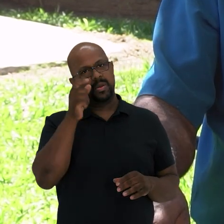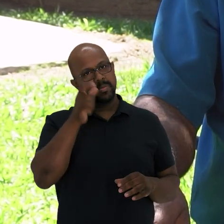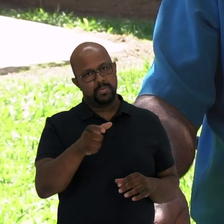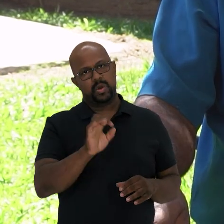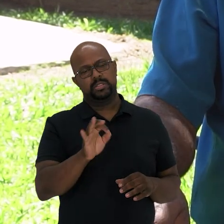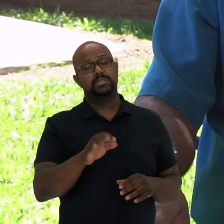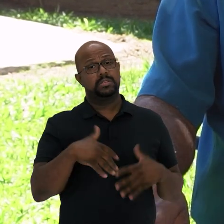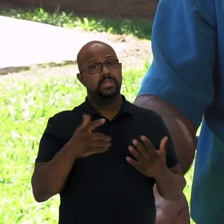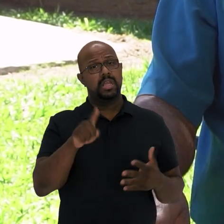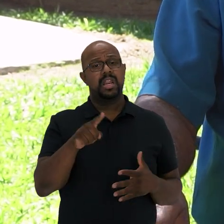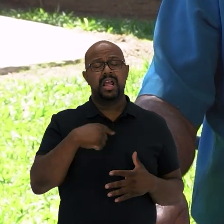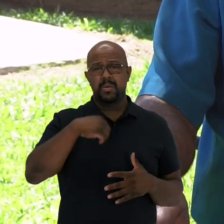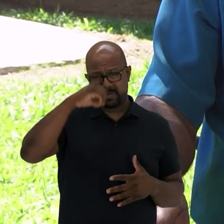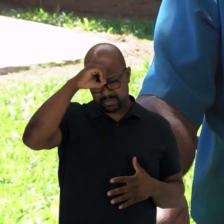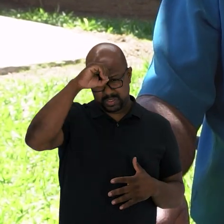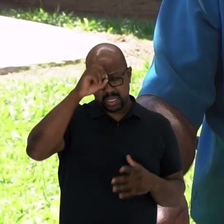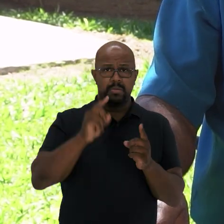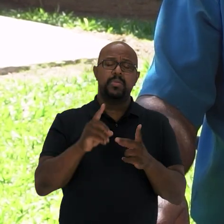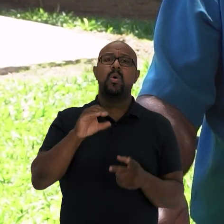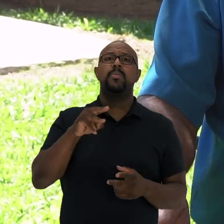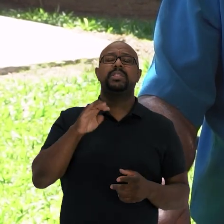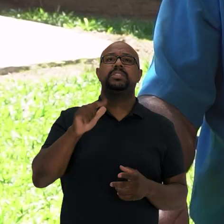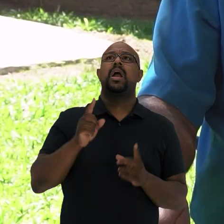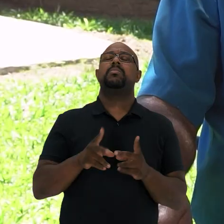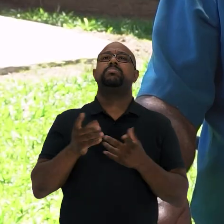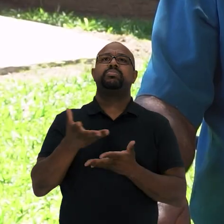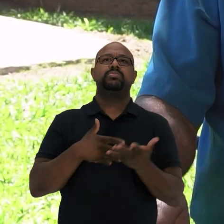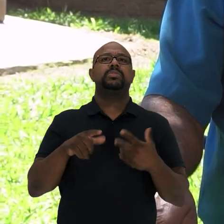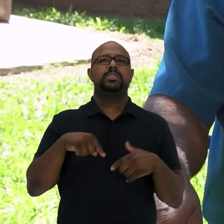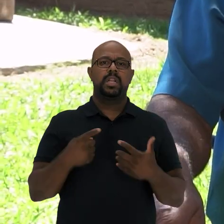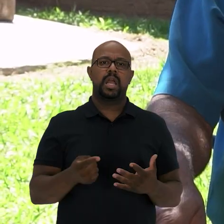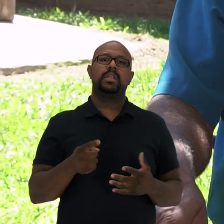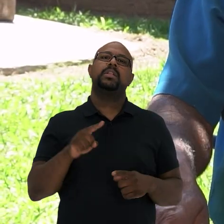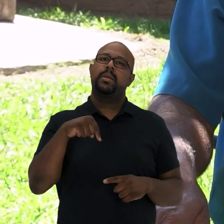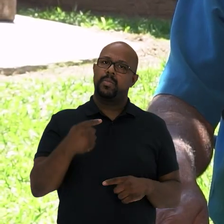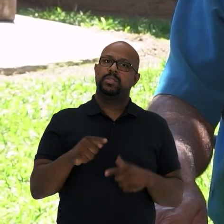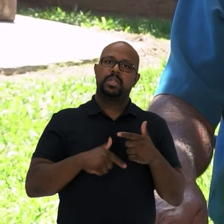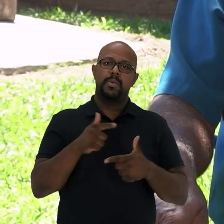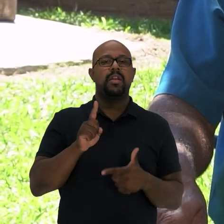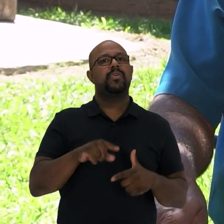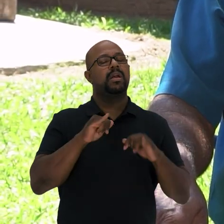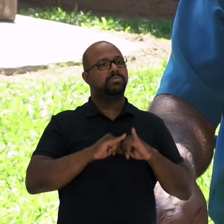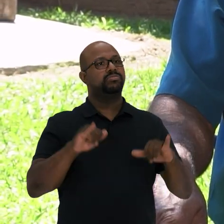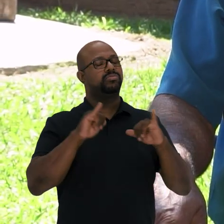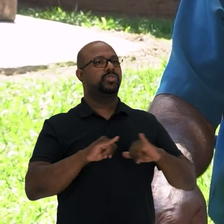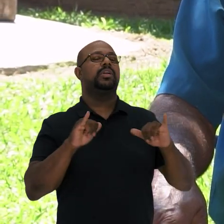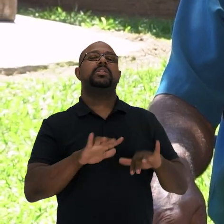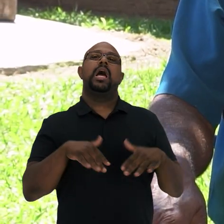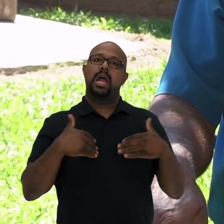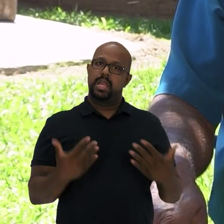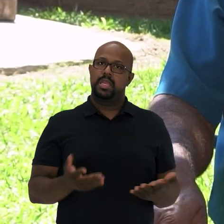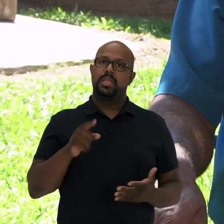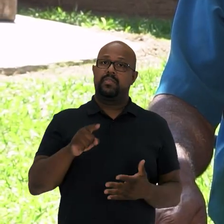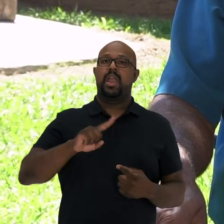importância nisso. Inclusive, era desconhecido comercialmente, né? Aí, após o trabalho, foi a divulgação. Aí que